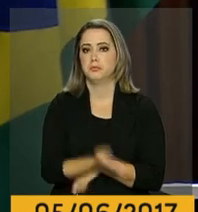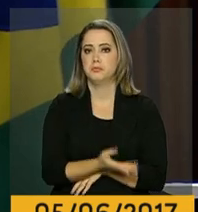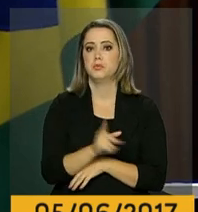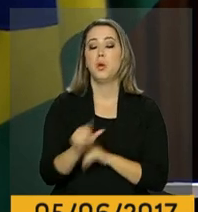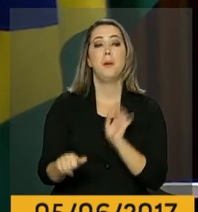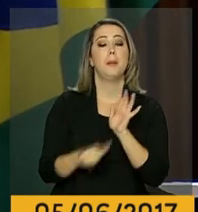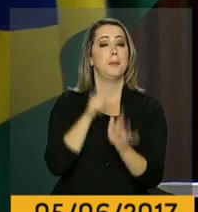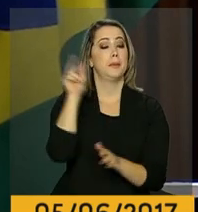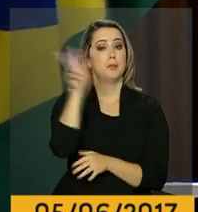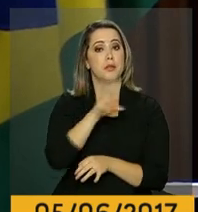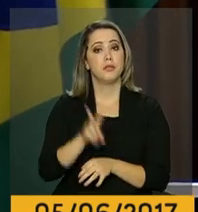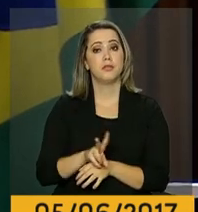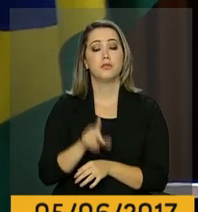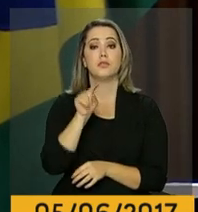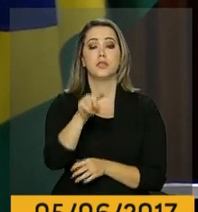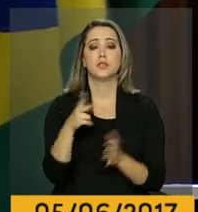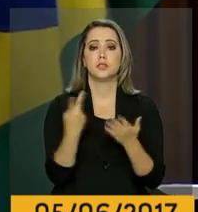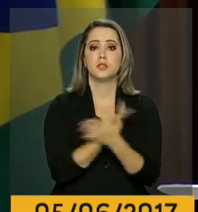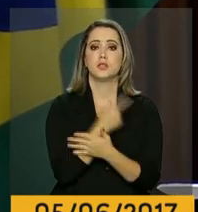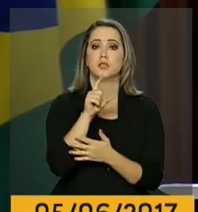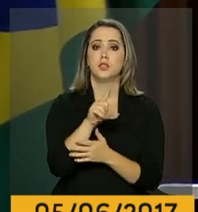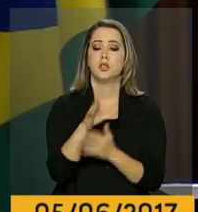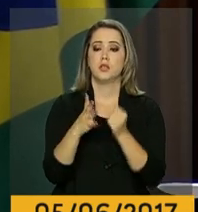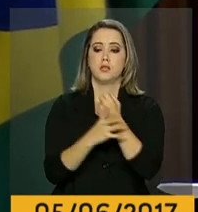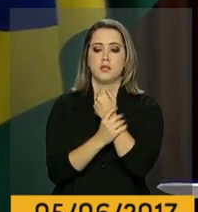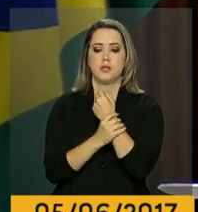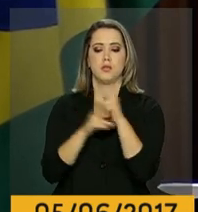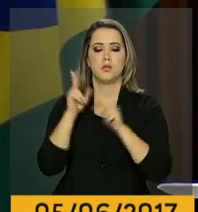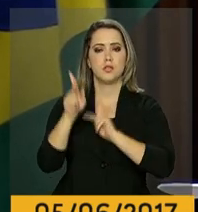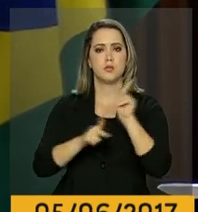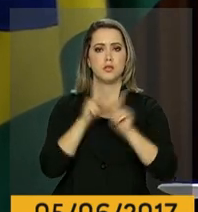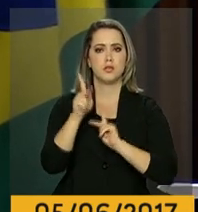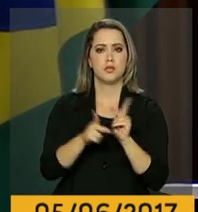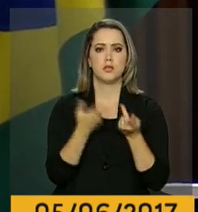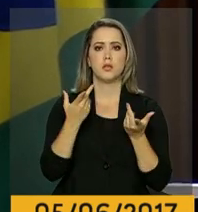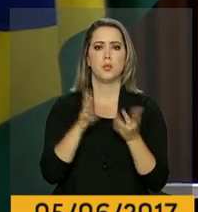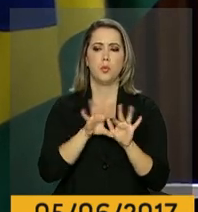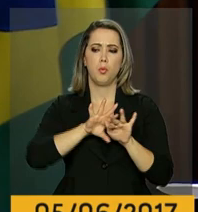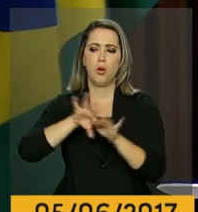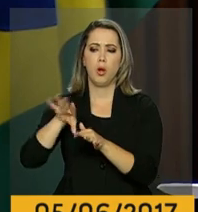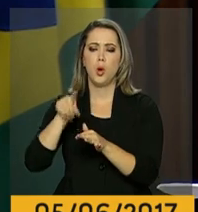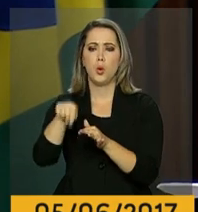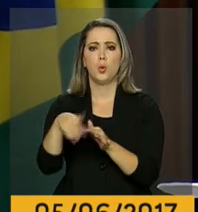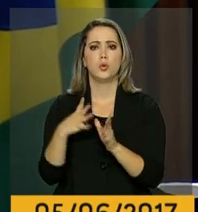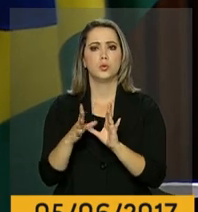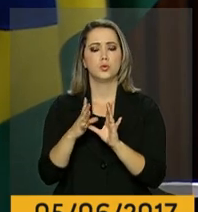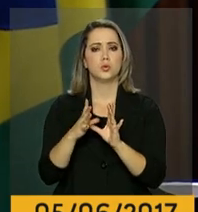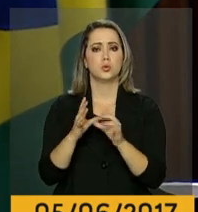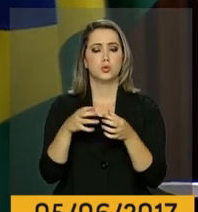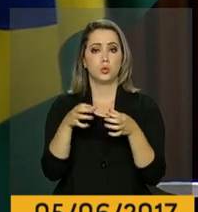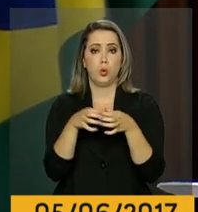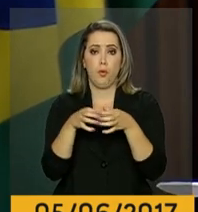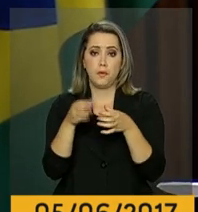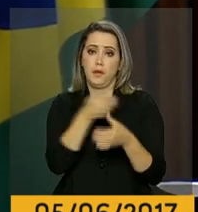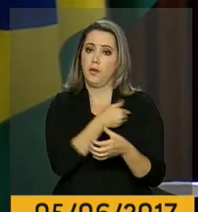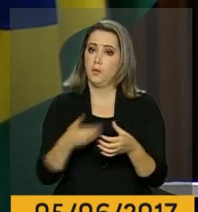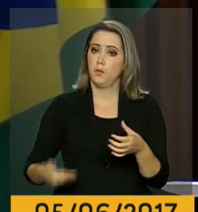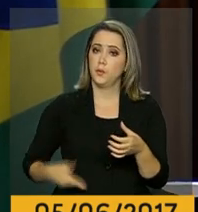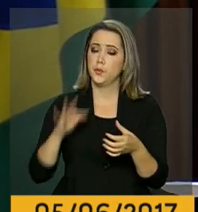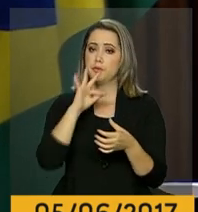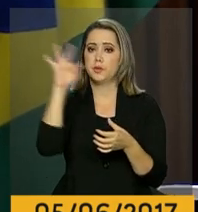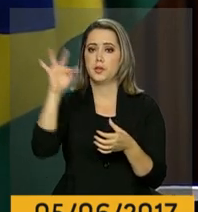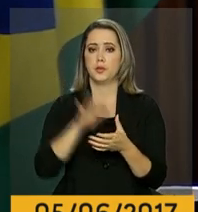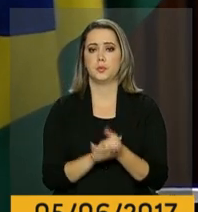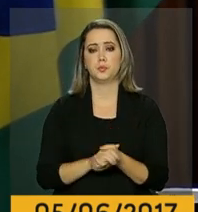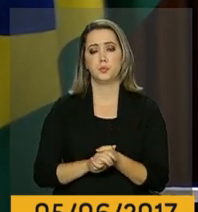o primeiro gesto relativo à segurança pública fora digamos assim dos padrões da União Federal mas ao mesmo tempo embora